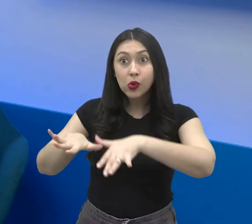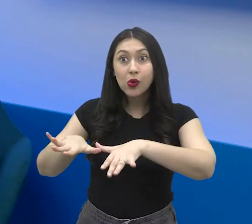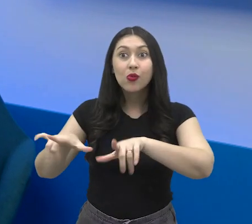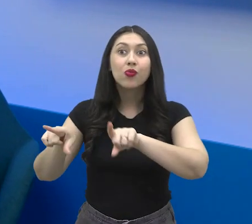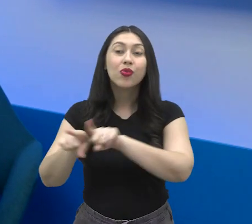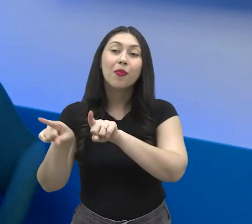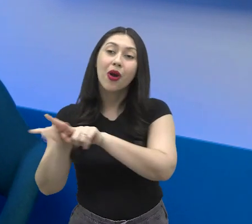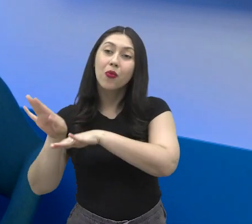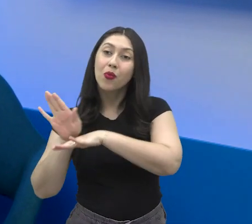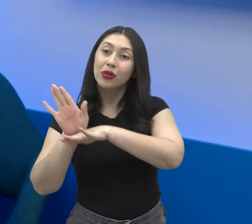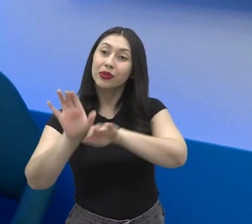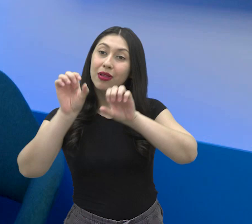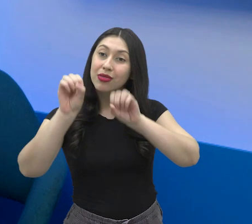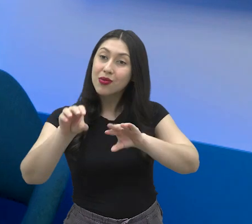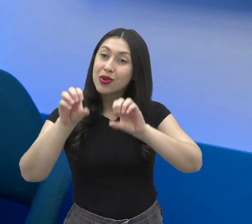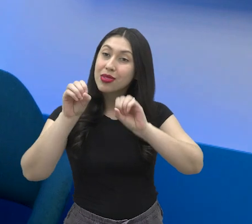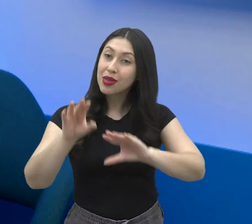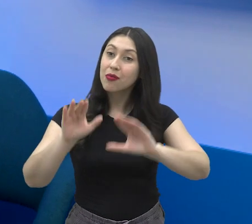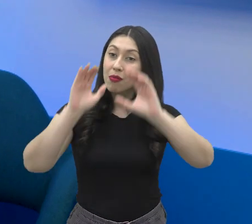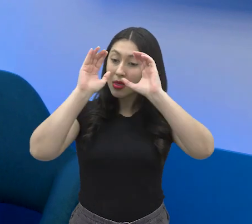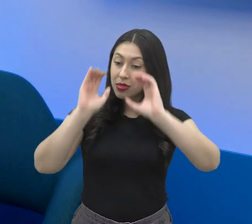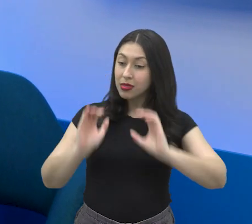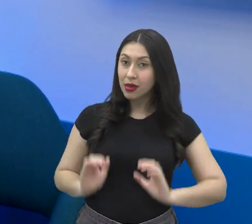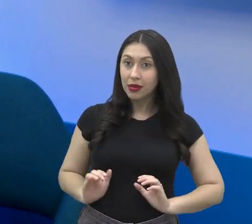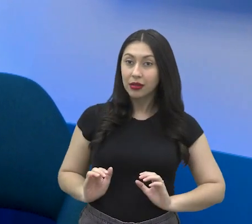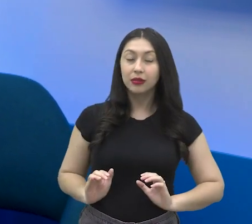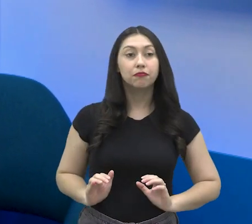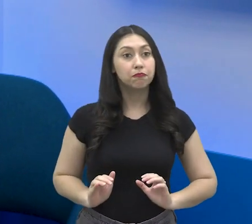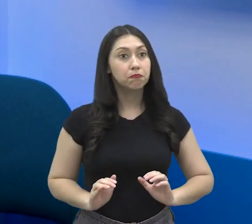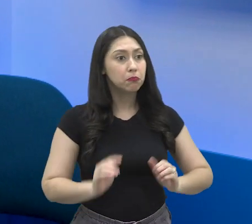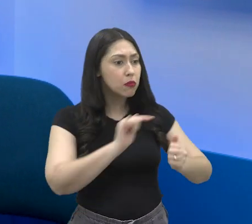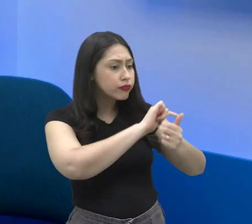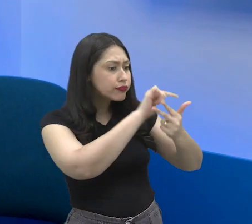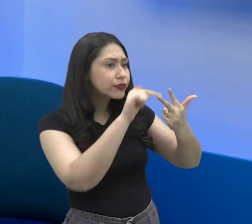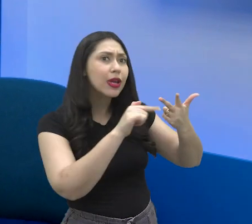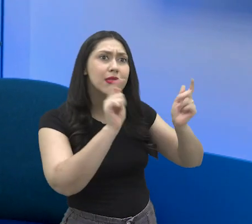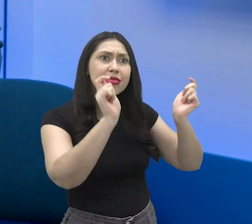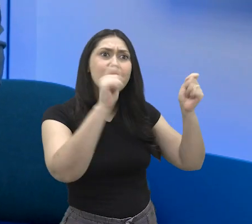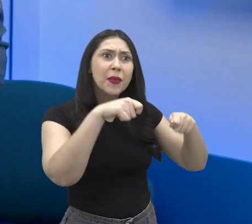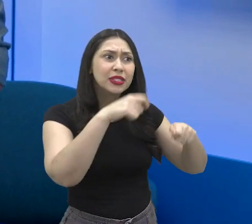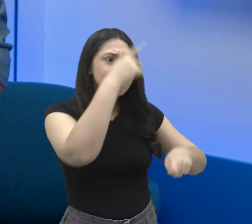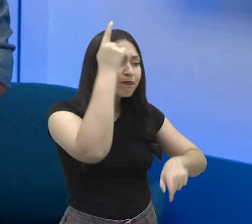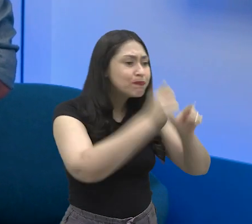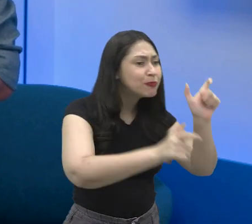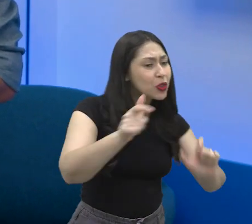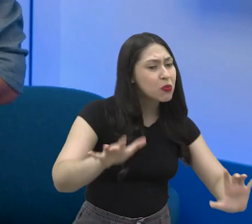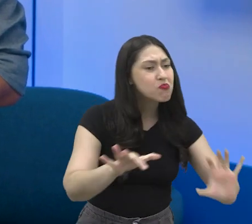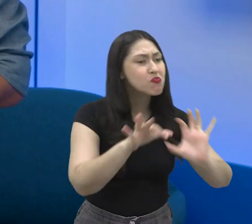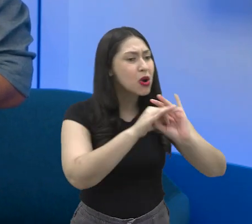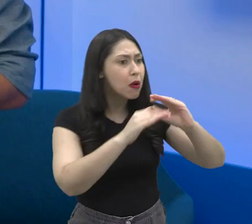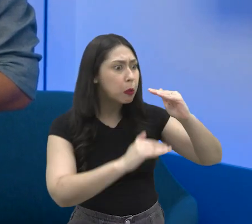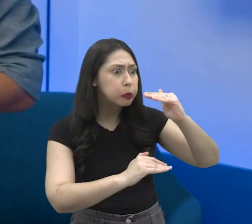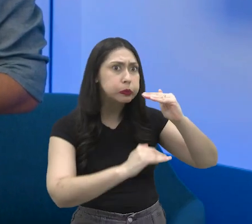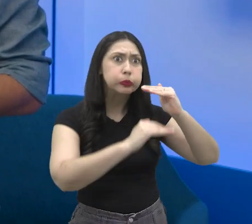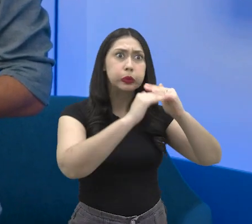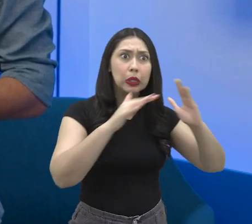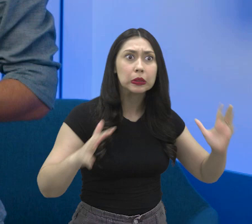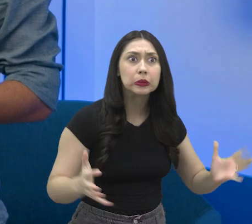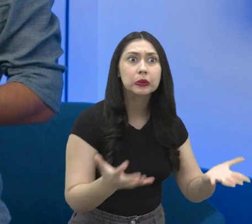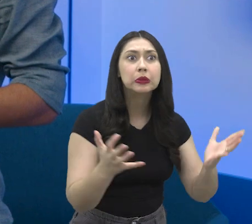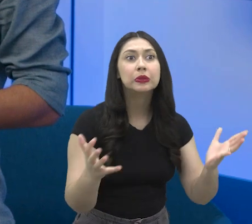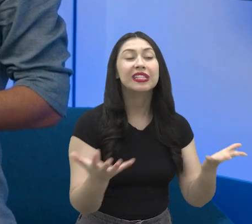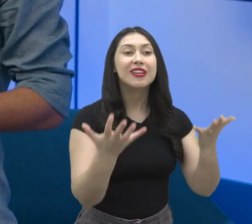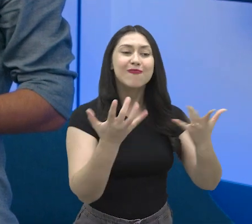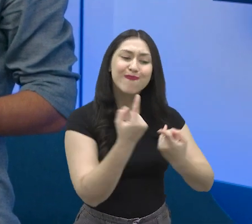também contribuem para a educação e a cidadania. São elementos que podem unir pessoas, reduzir a desigualdade e